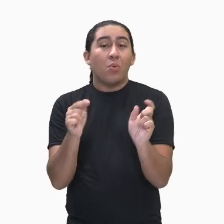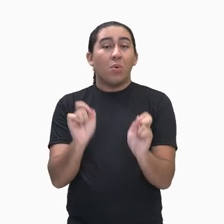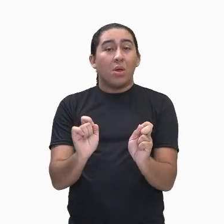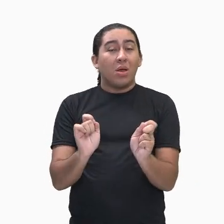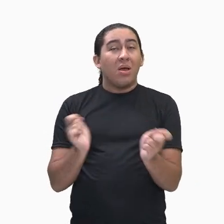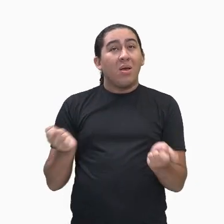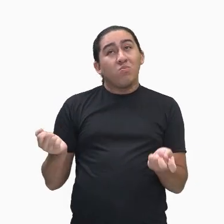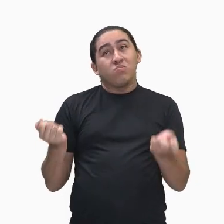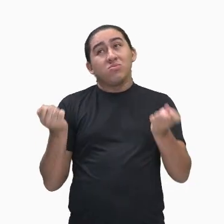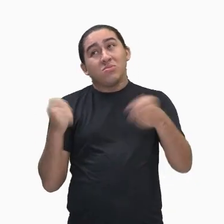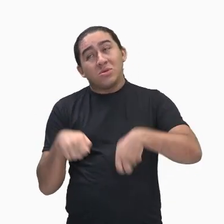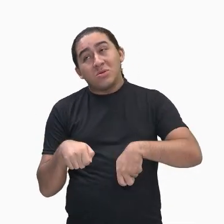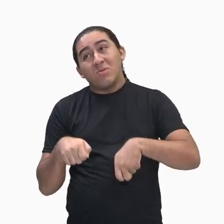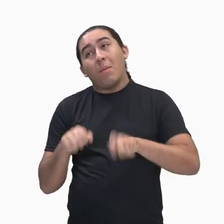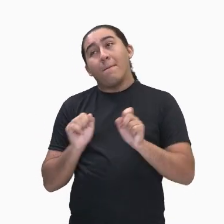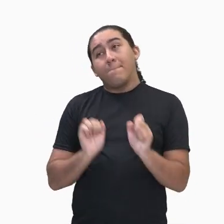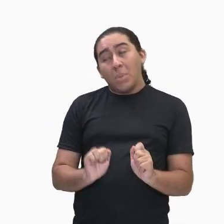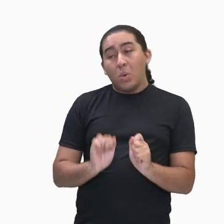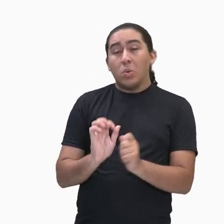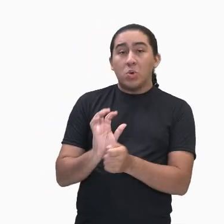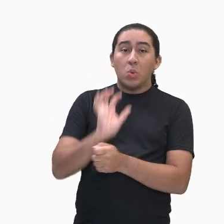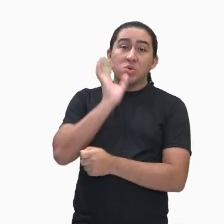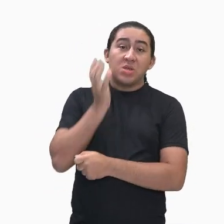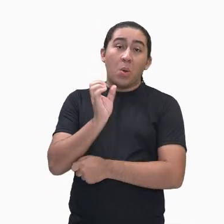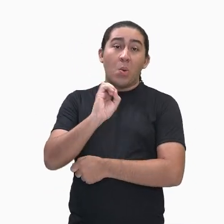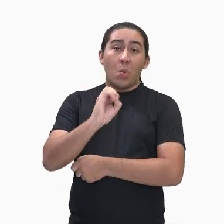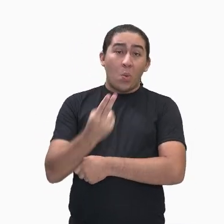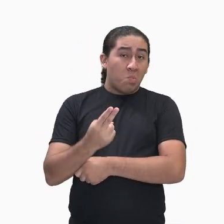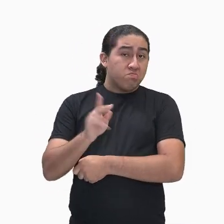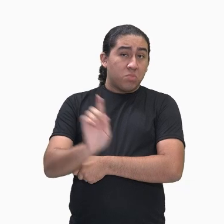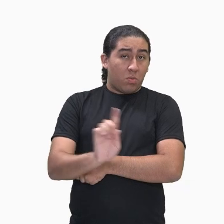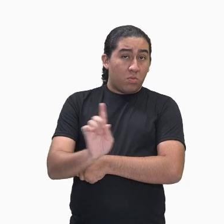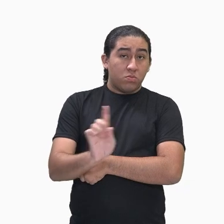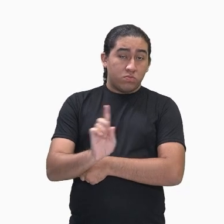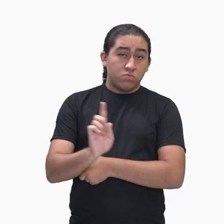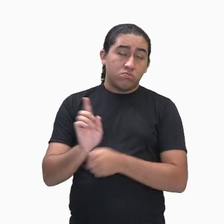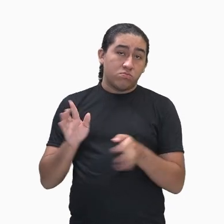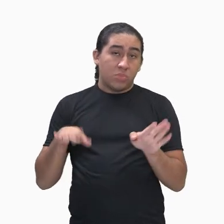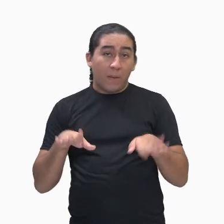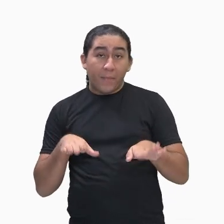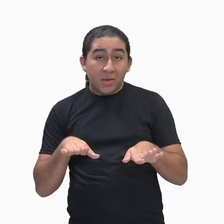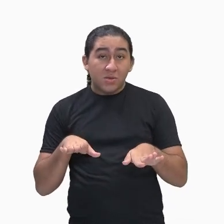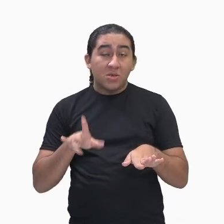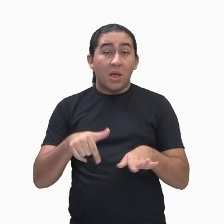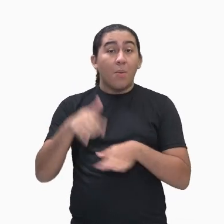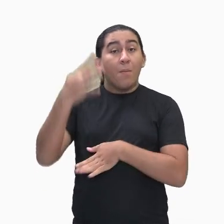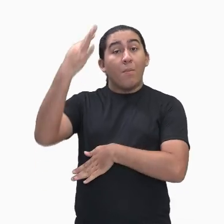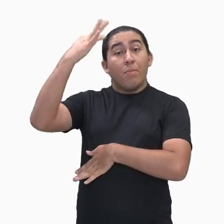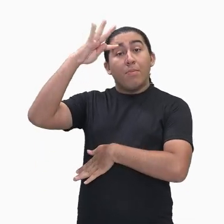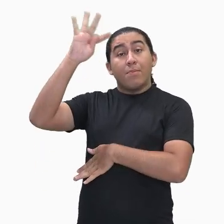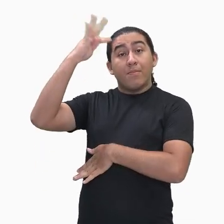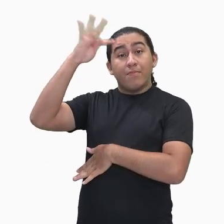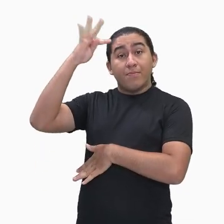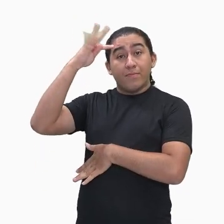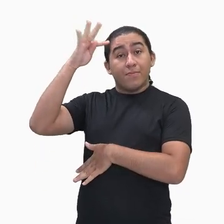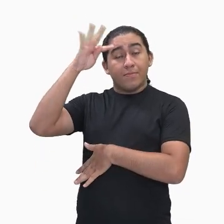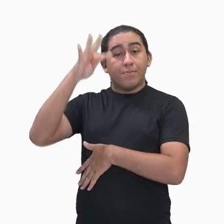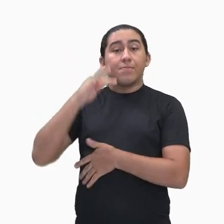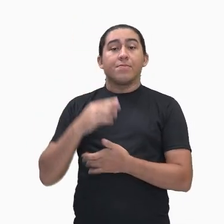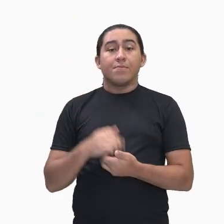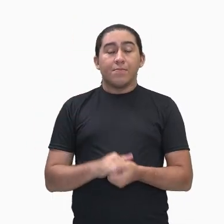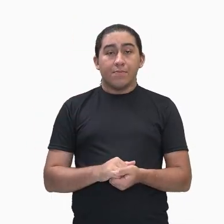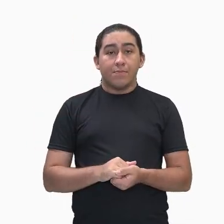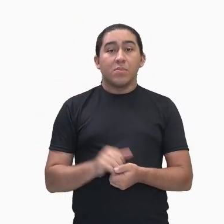porventura, poderá acontecer, né? Ou não. Né? Uma hipótese, o subjuntivo, ele